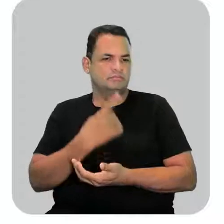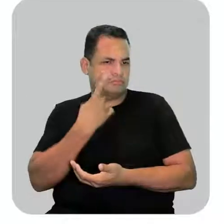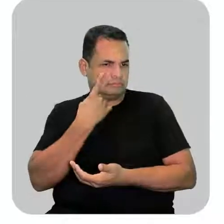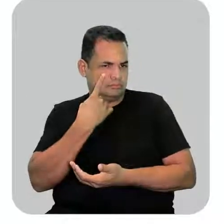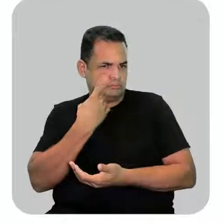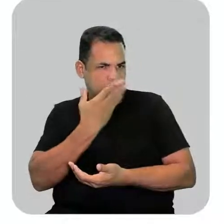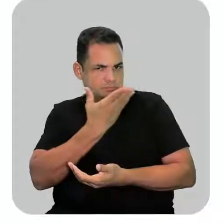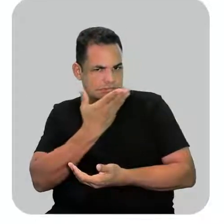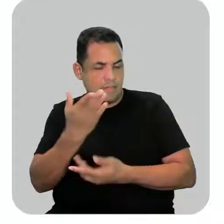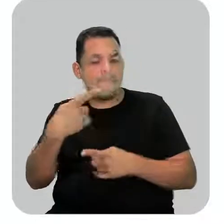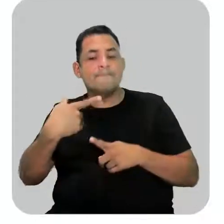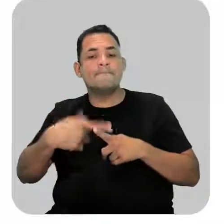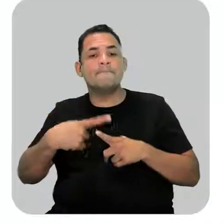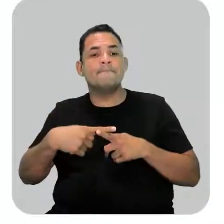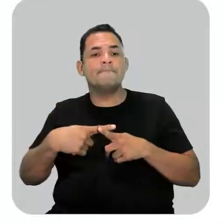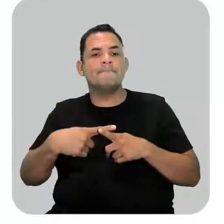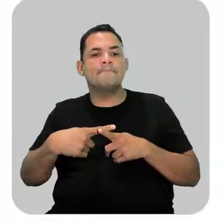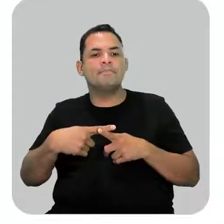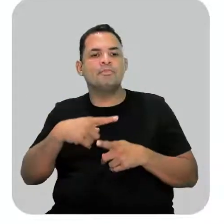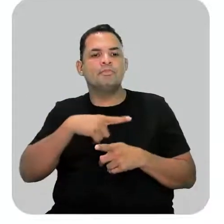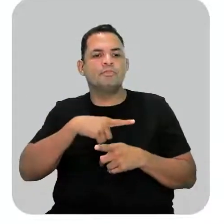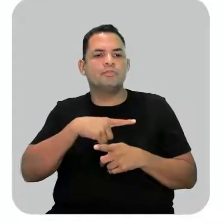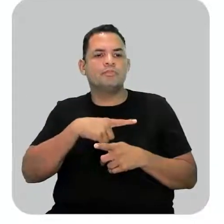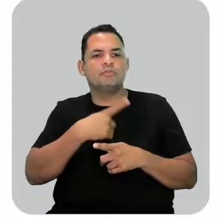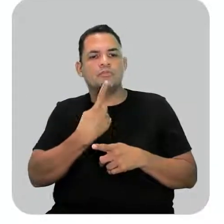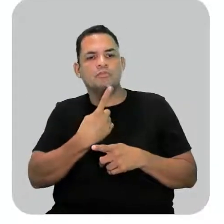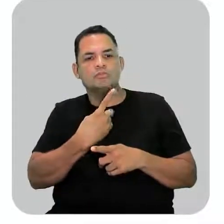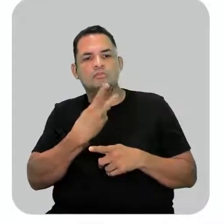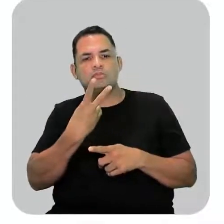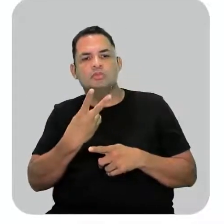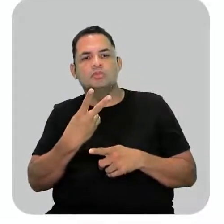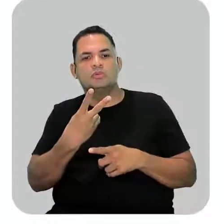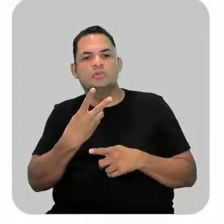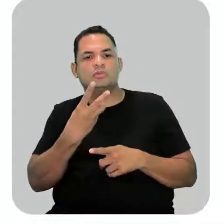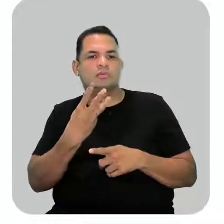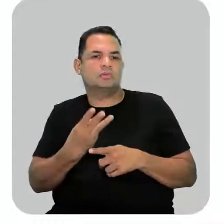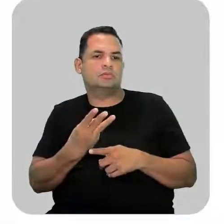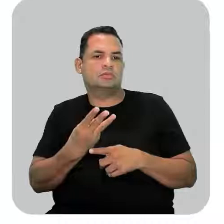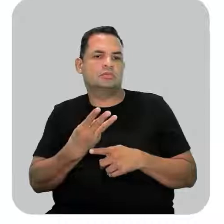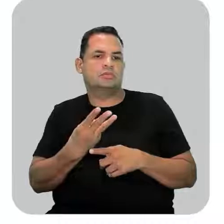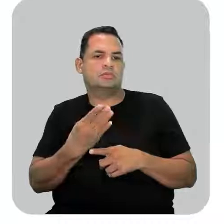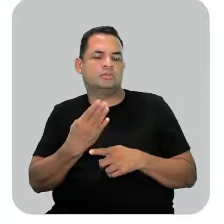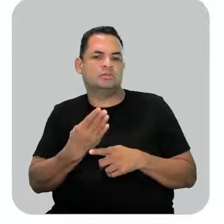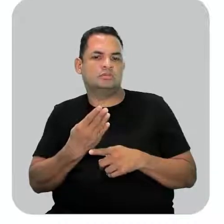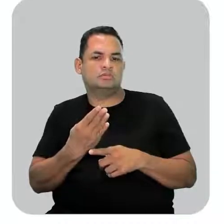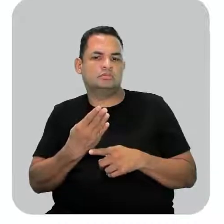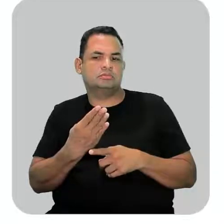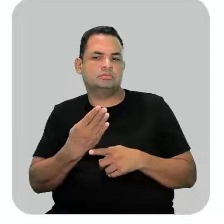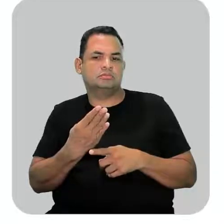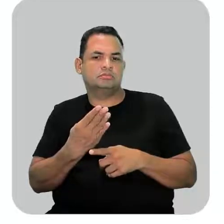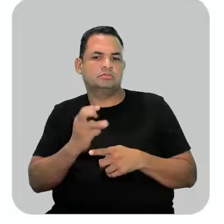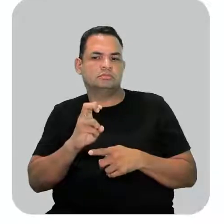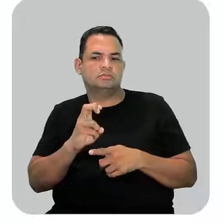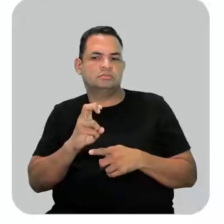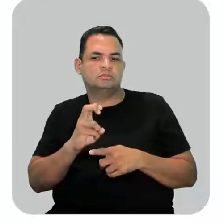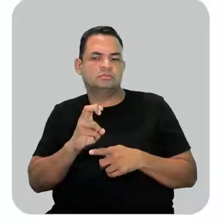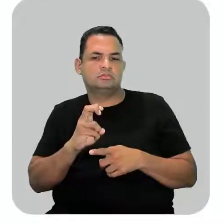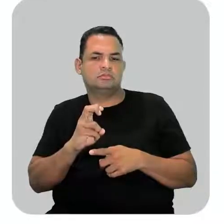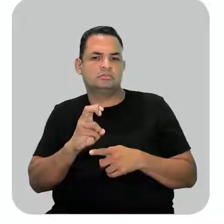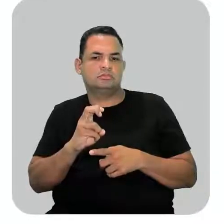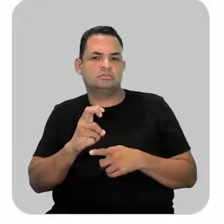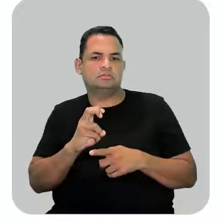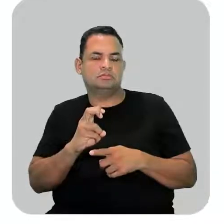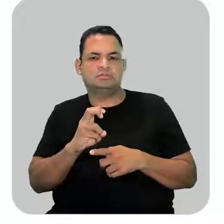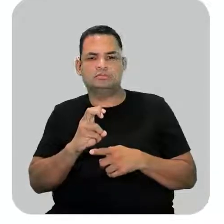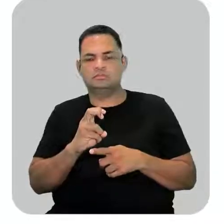Observem. Por quê? Porque aqui eu vou ter 1, 2, 3, 4, 5,